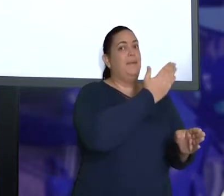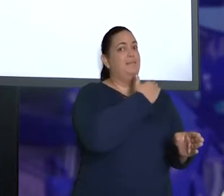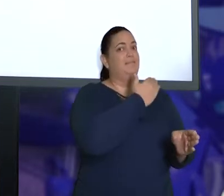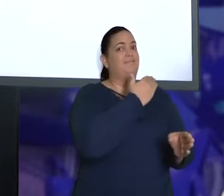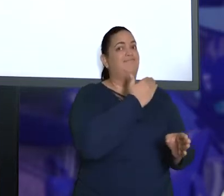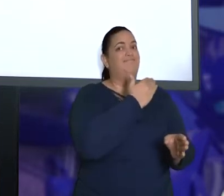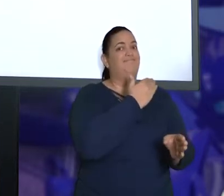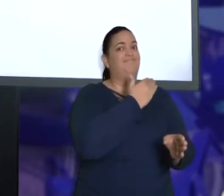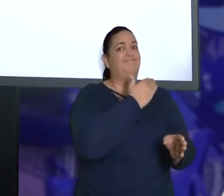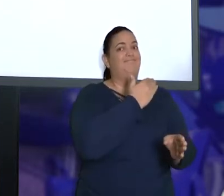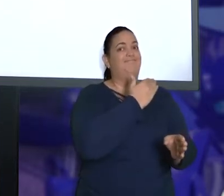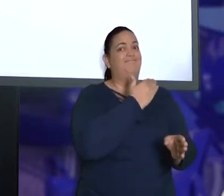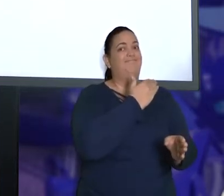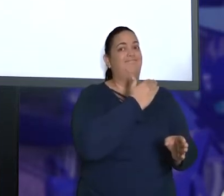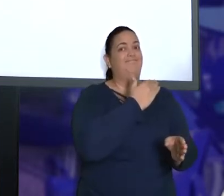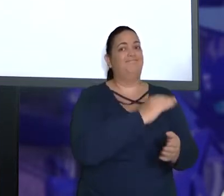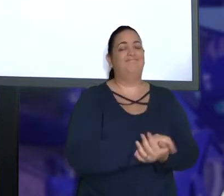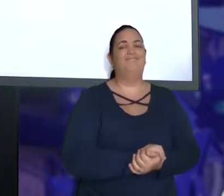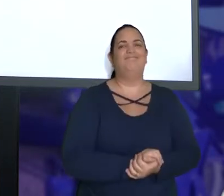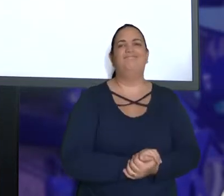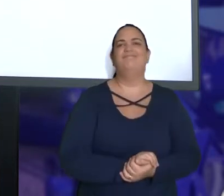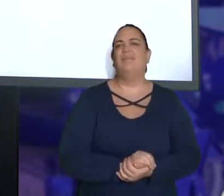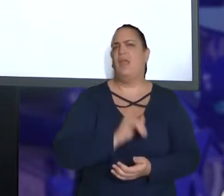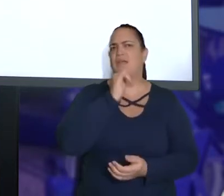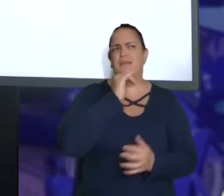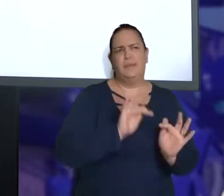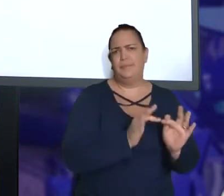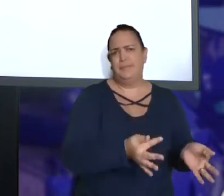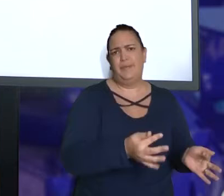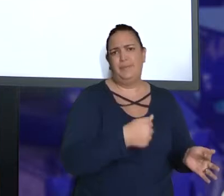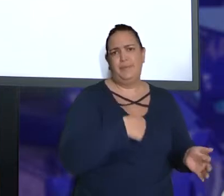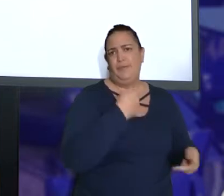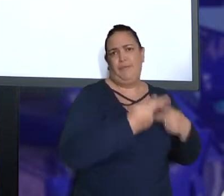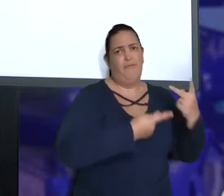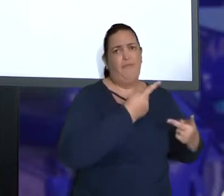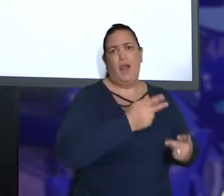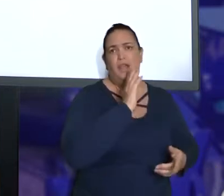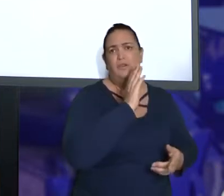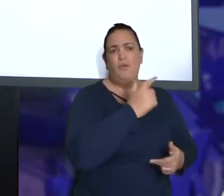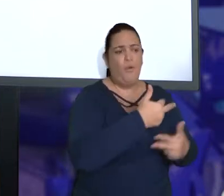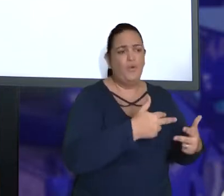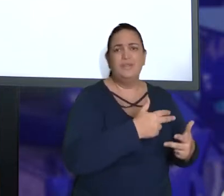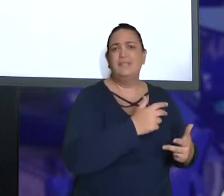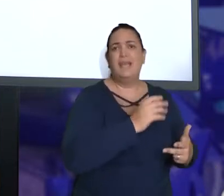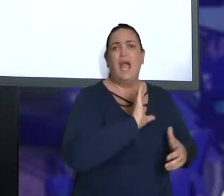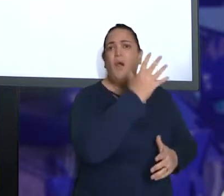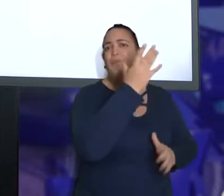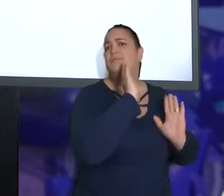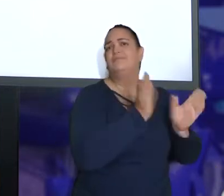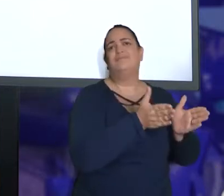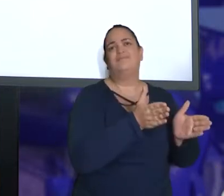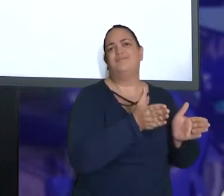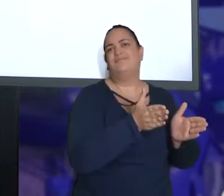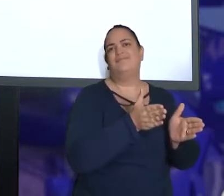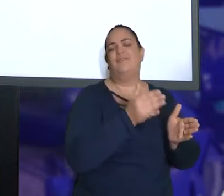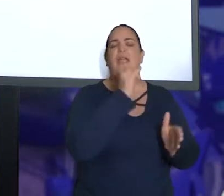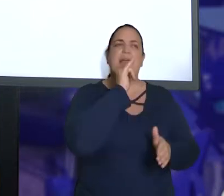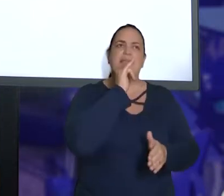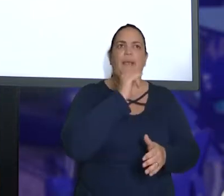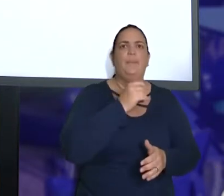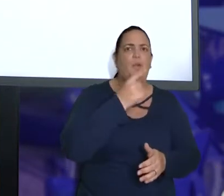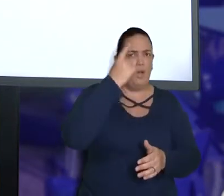simples. Porque todas as vezes que eu escrevo uma carta pessoal, eu falo de fatos que já aconteceram comigo. Olha, tal dia